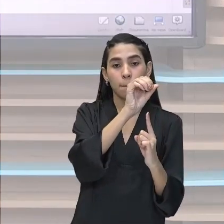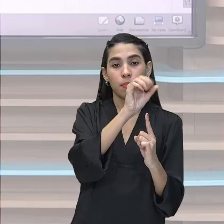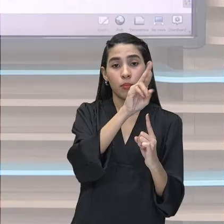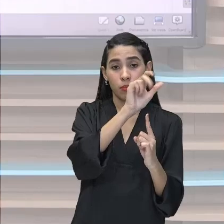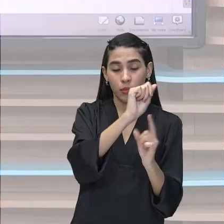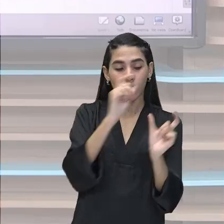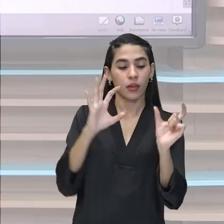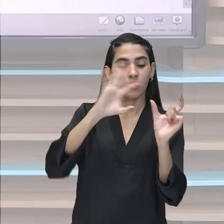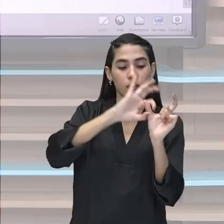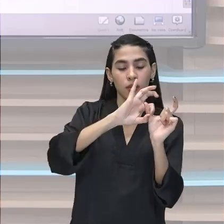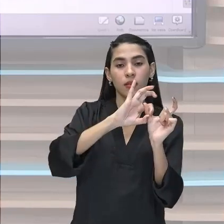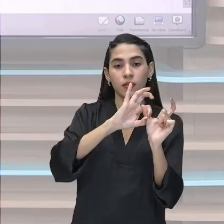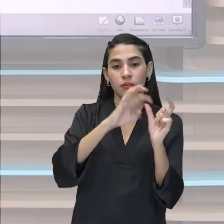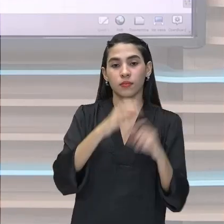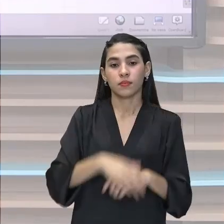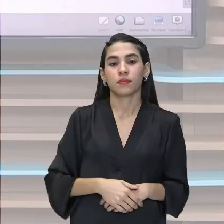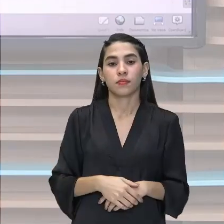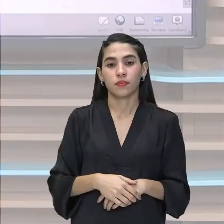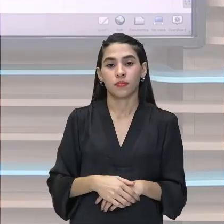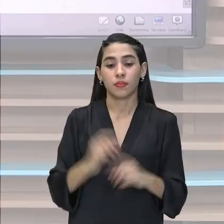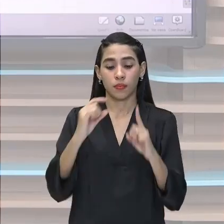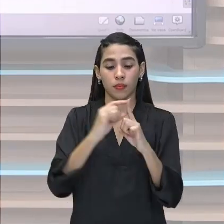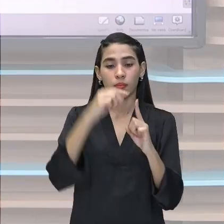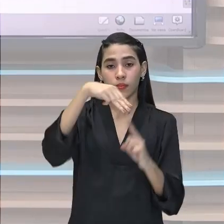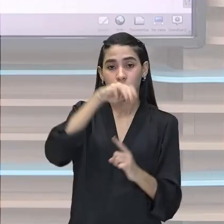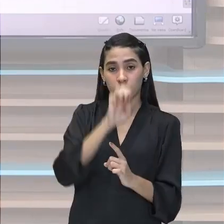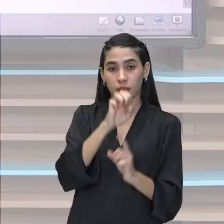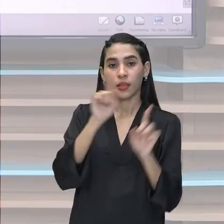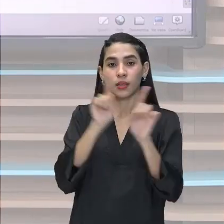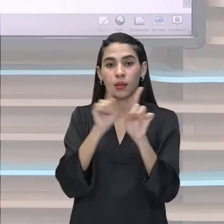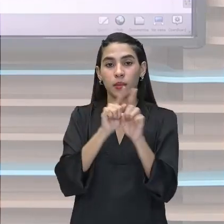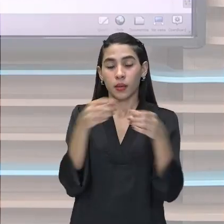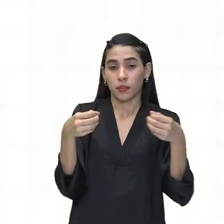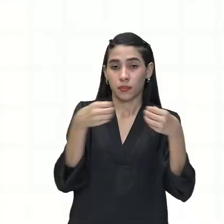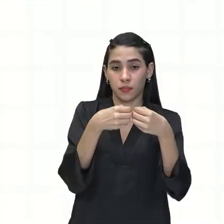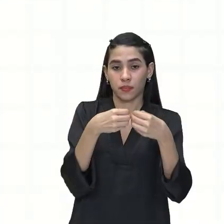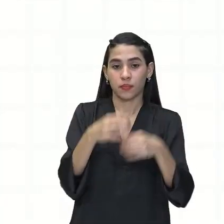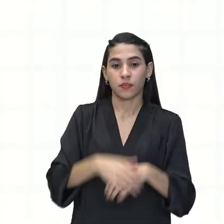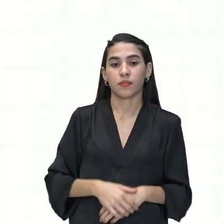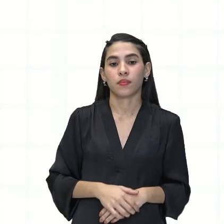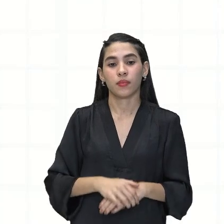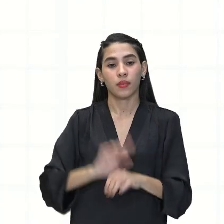vai fazer com que o me fique próximo dele.